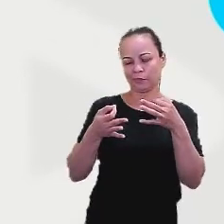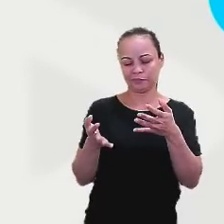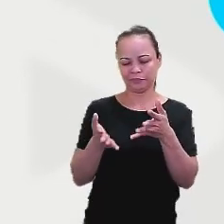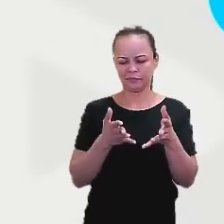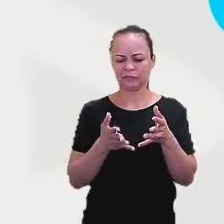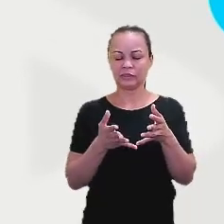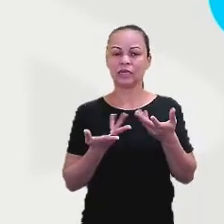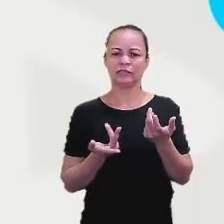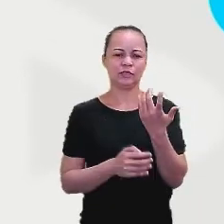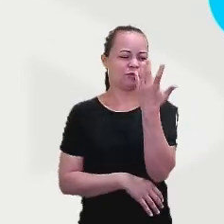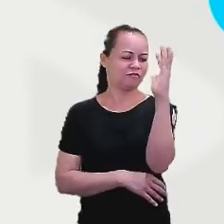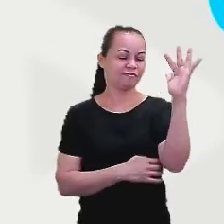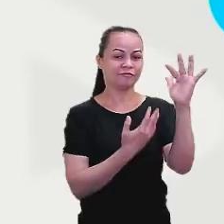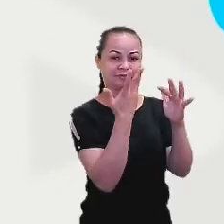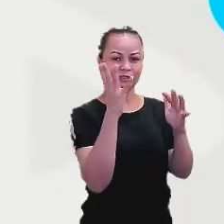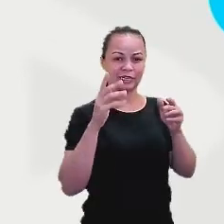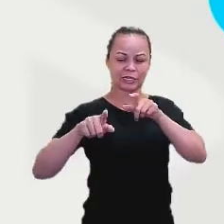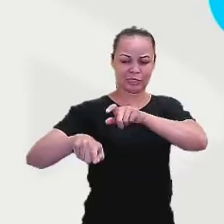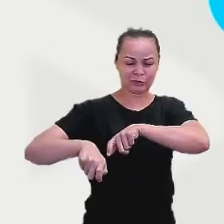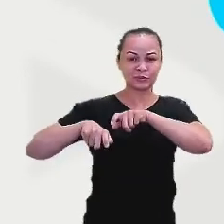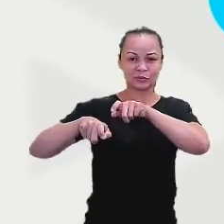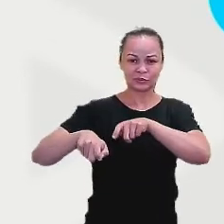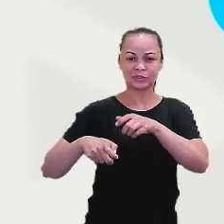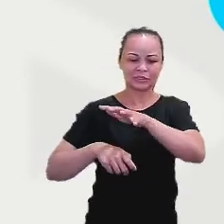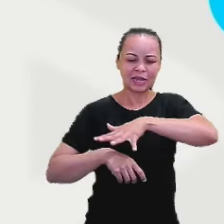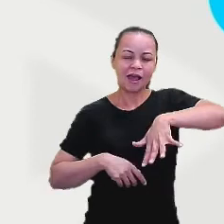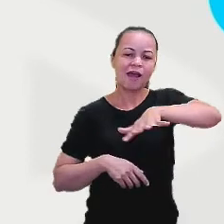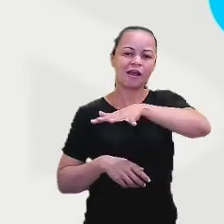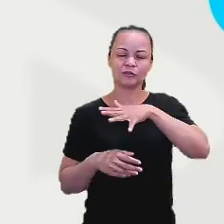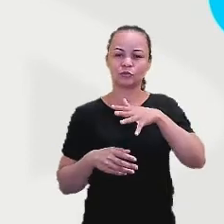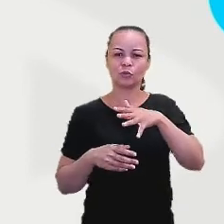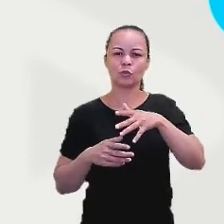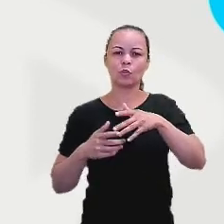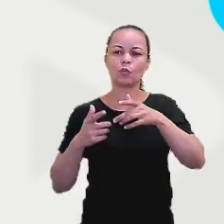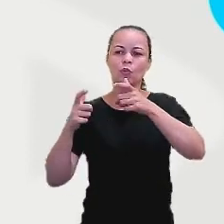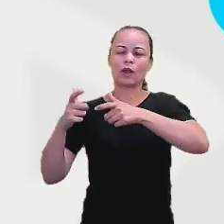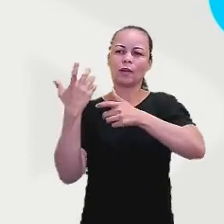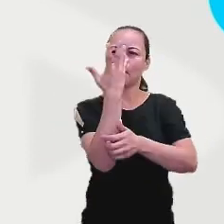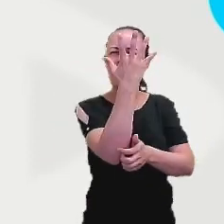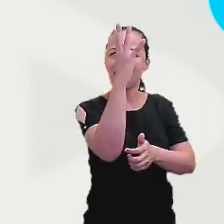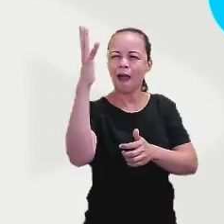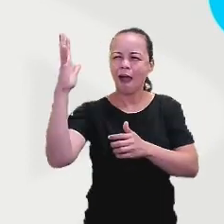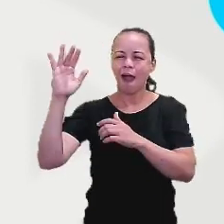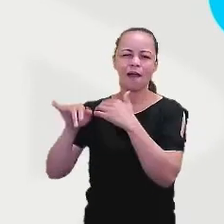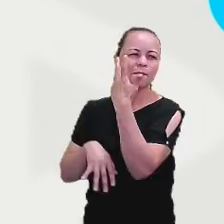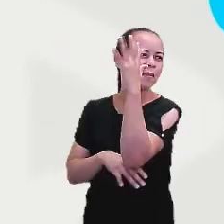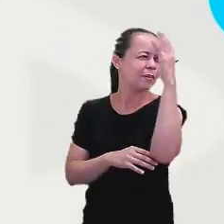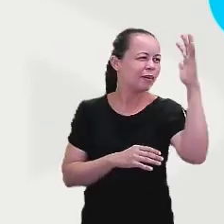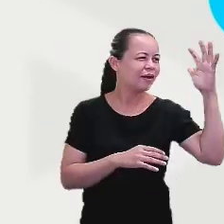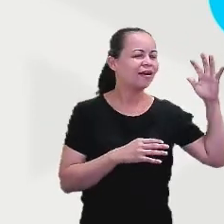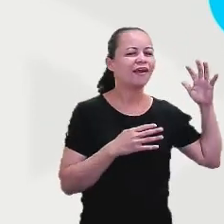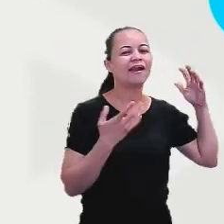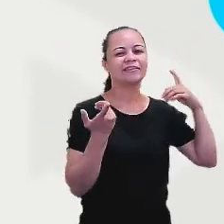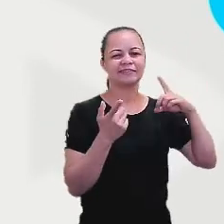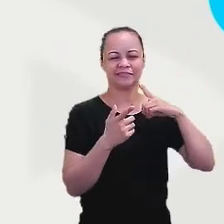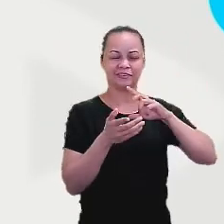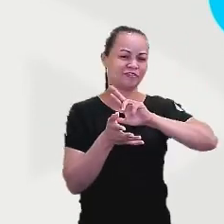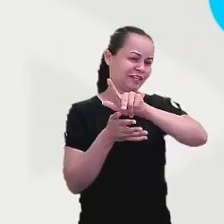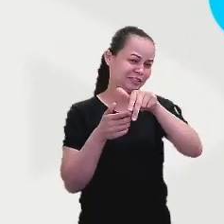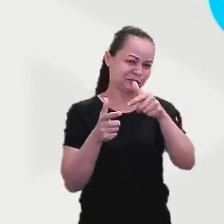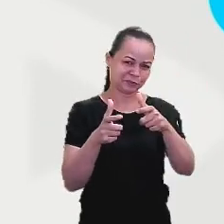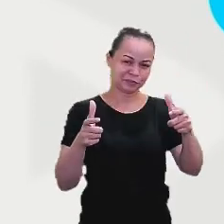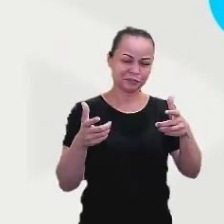toda a natureza, né? Então, na fazenda, em toda parte, em todo lugar que a gente olha, na fazenda tem aí a natureza, as árvores, aquela coisa